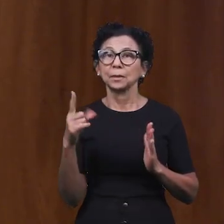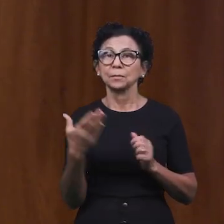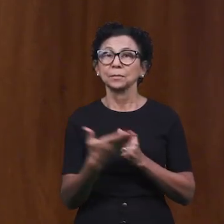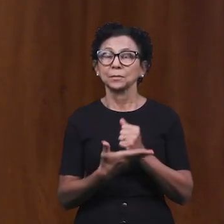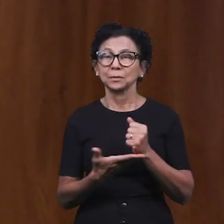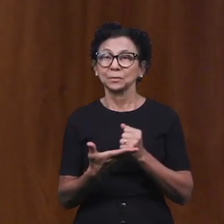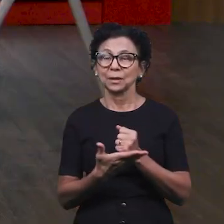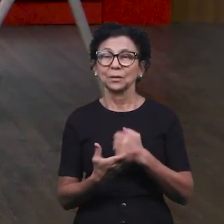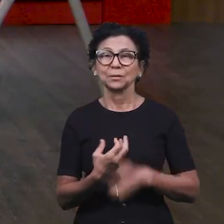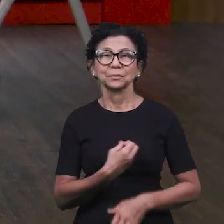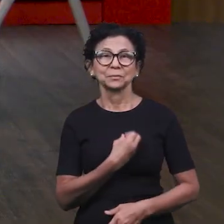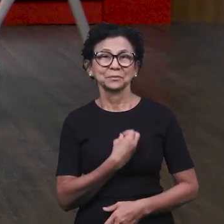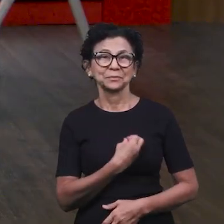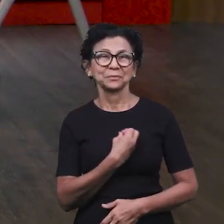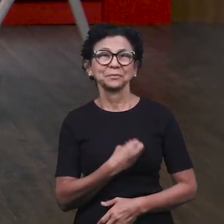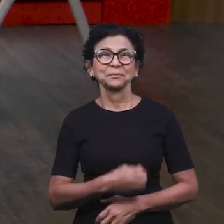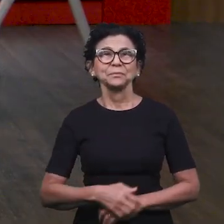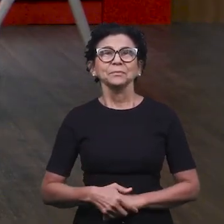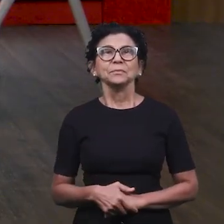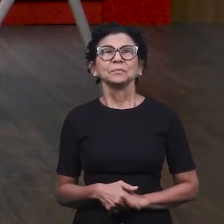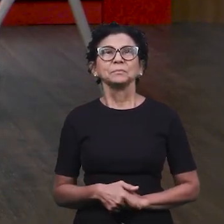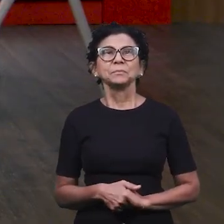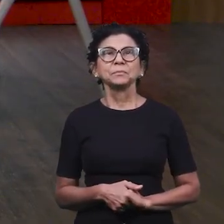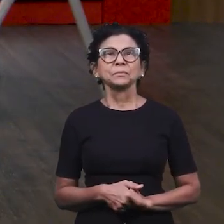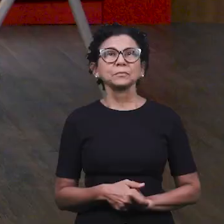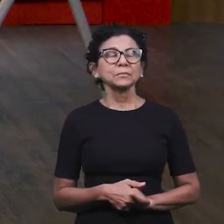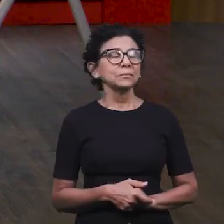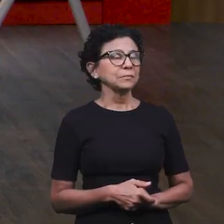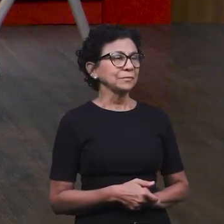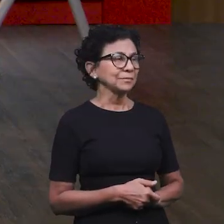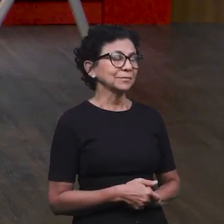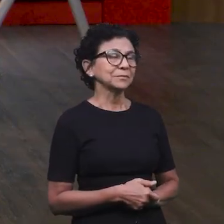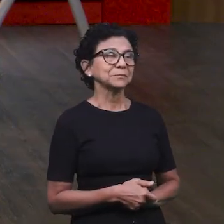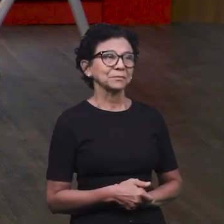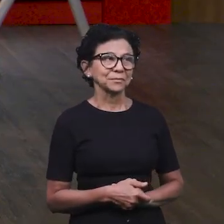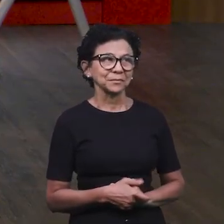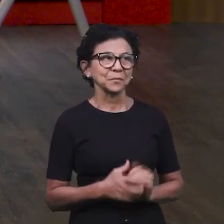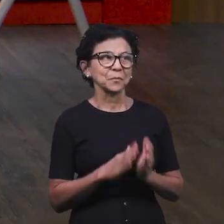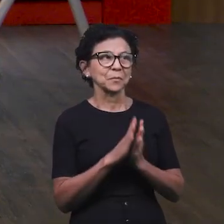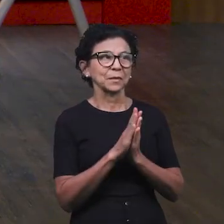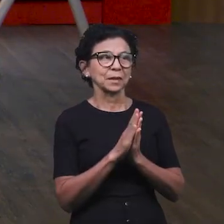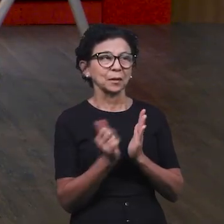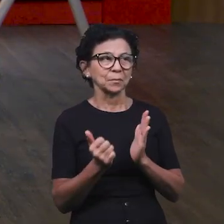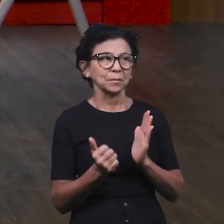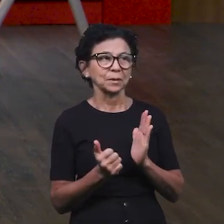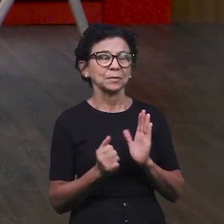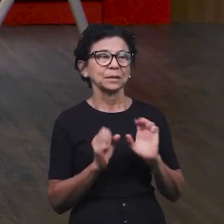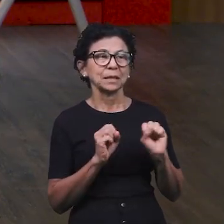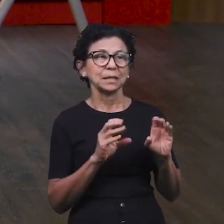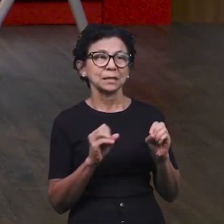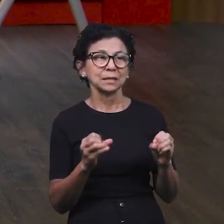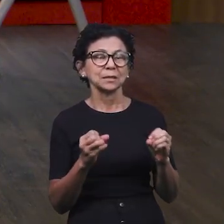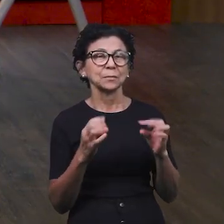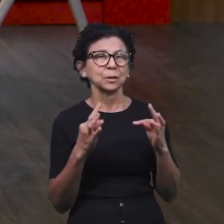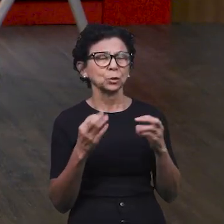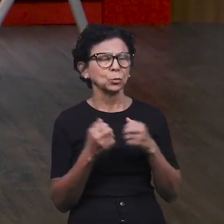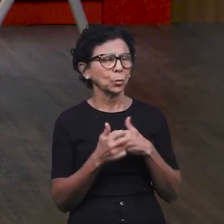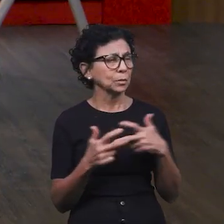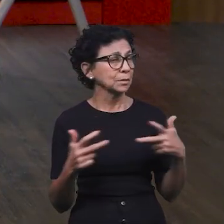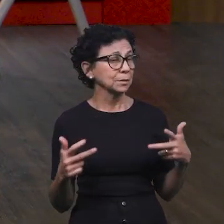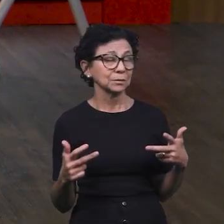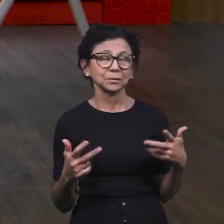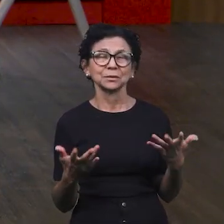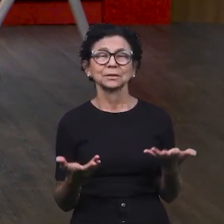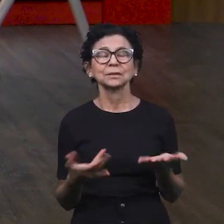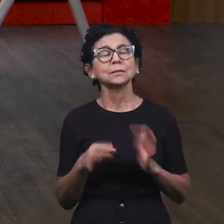vida. E, pastor João Carlos, a Bíblia, ela tem exemplos para tudo, ensino para tudo. Qual é o texto hoje que nós vamos